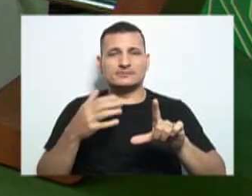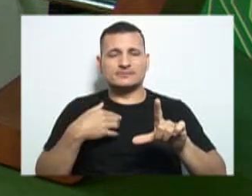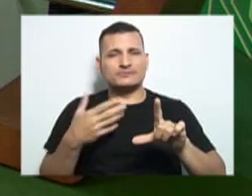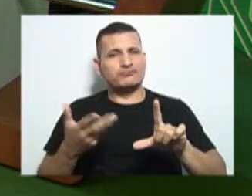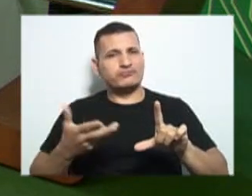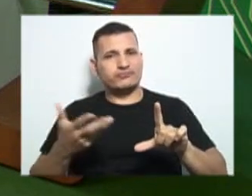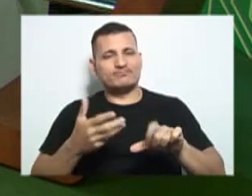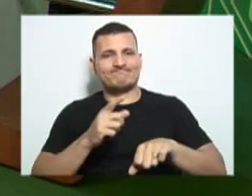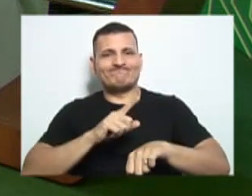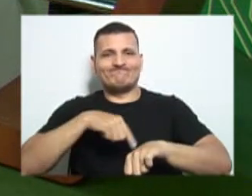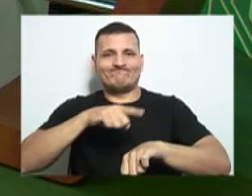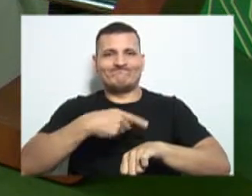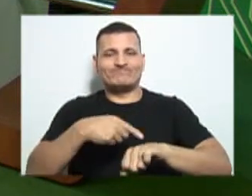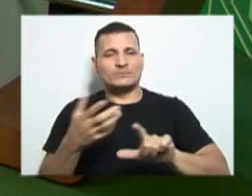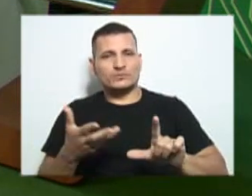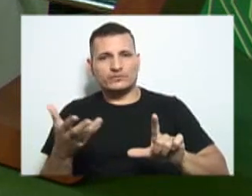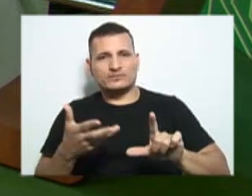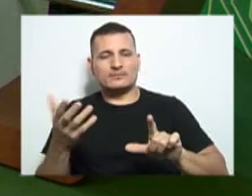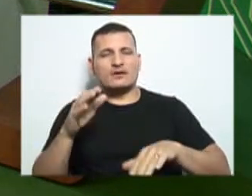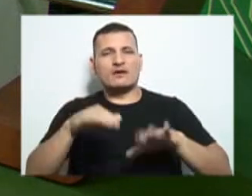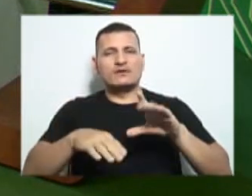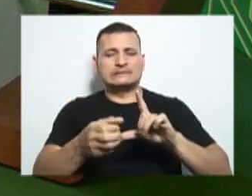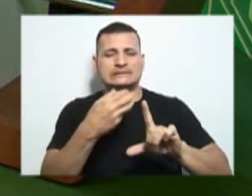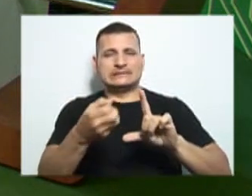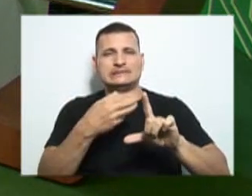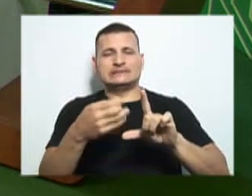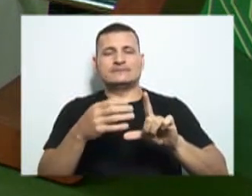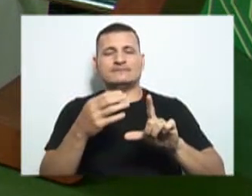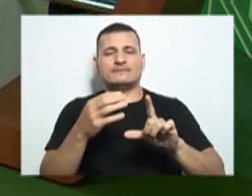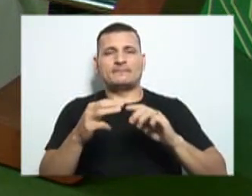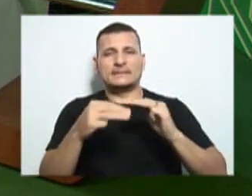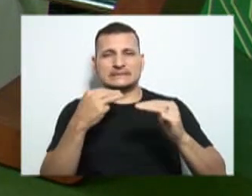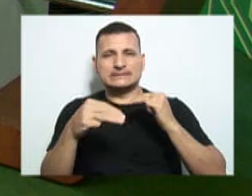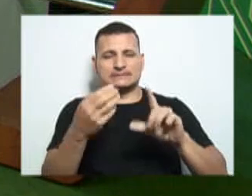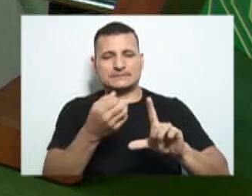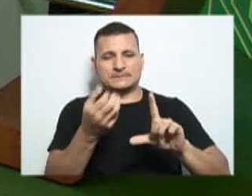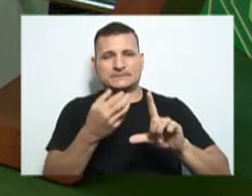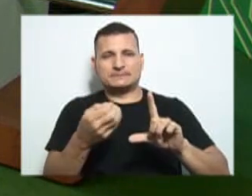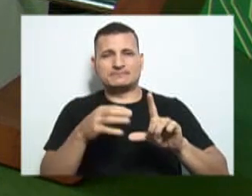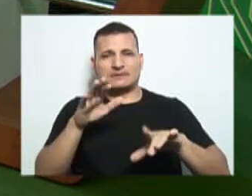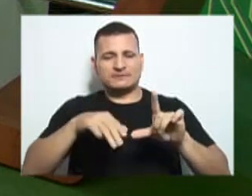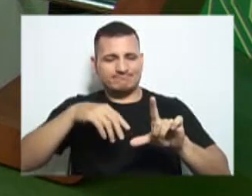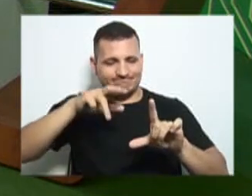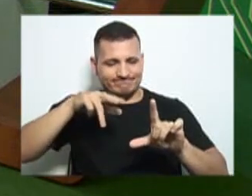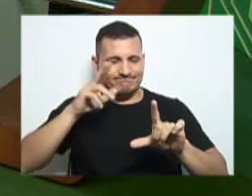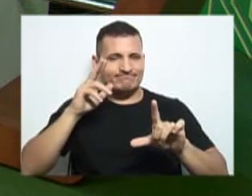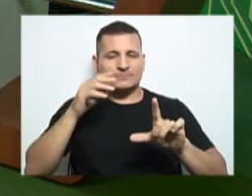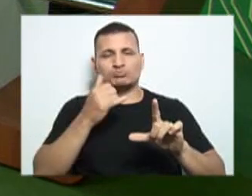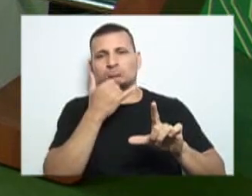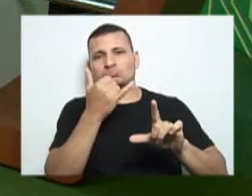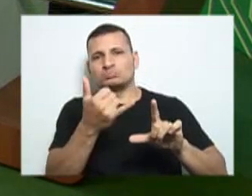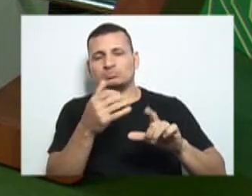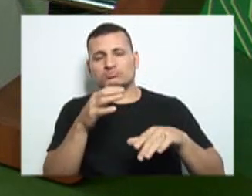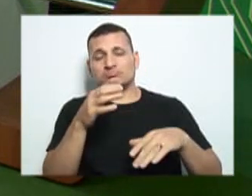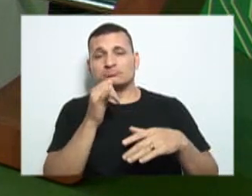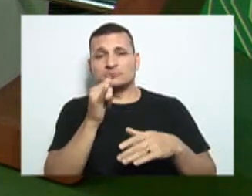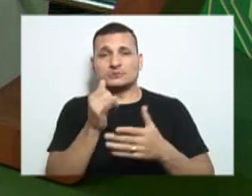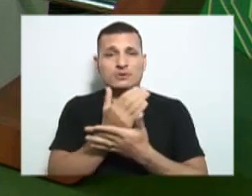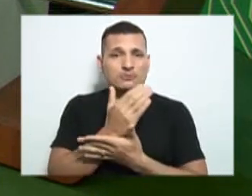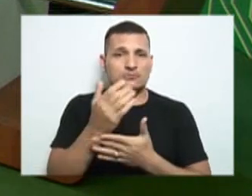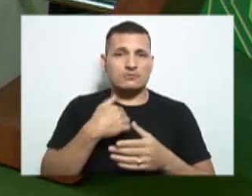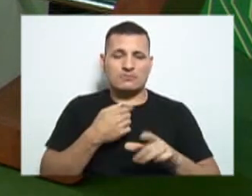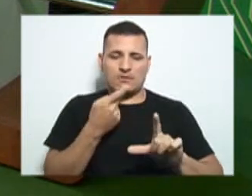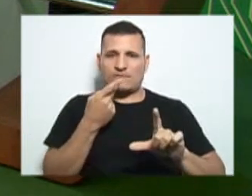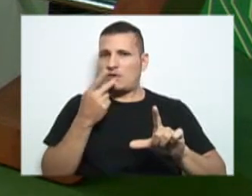corrido, né, é uma mensagem em cima da outra e acaba fugindo um ao outro, então vocês aí, nós pedimos desculpas se ficou alguém sem